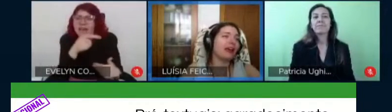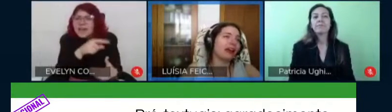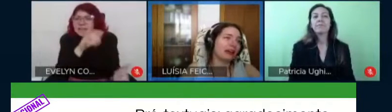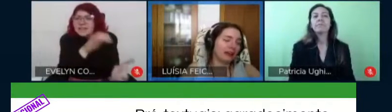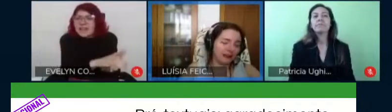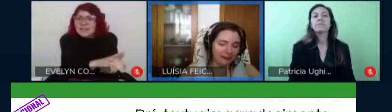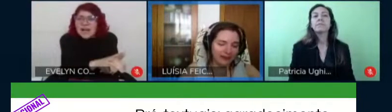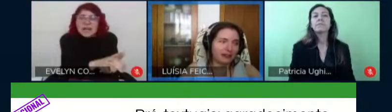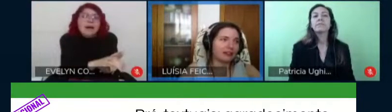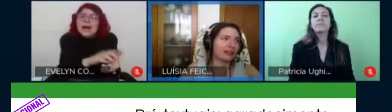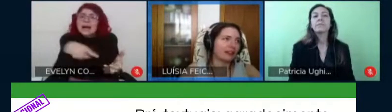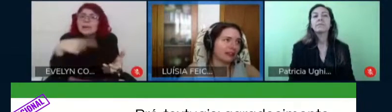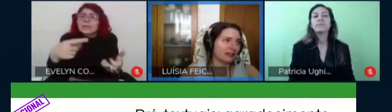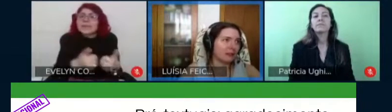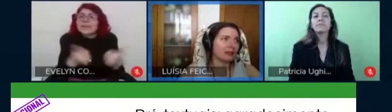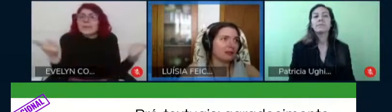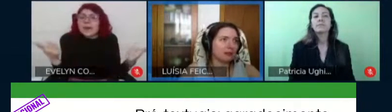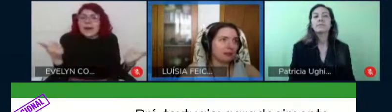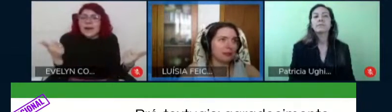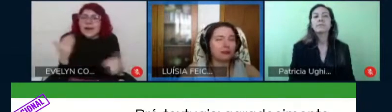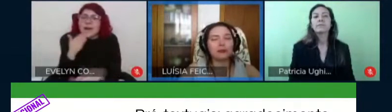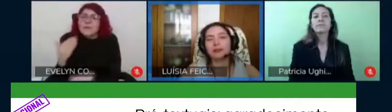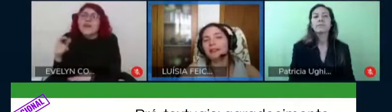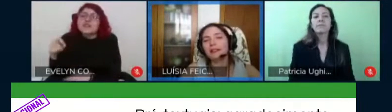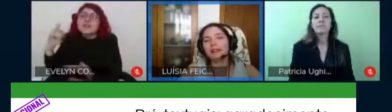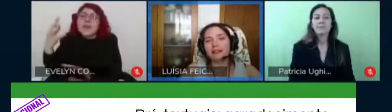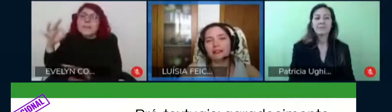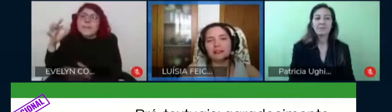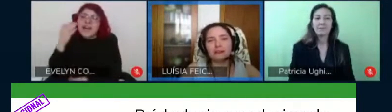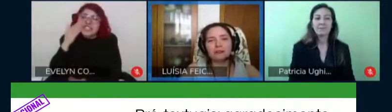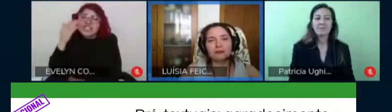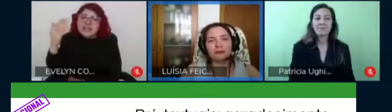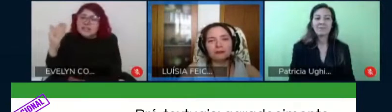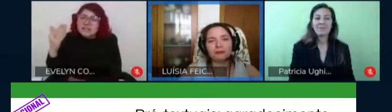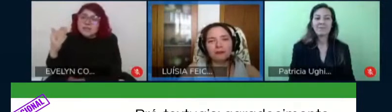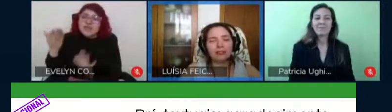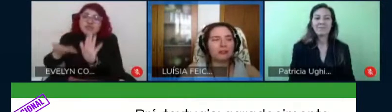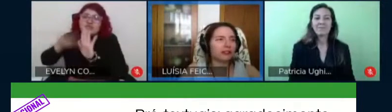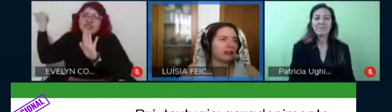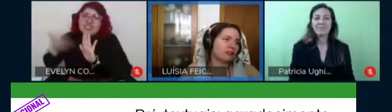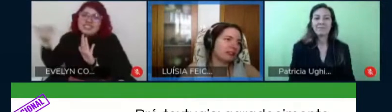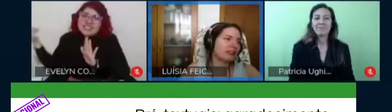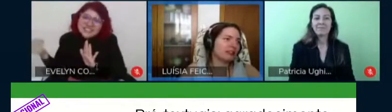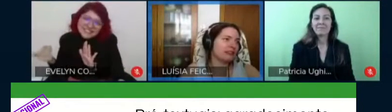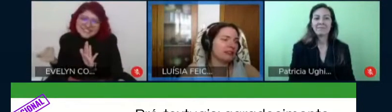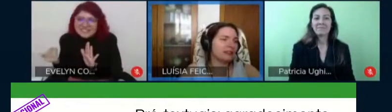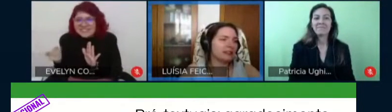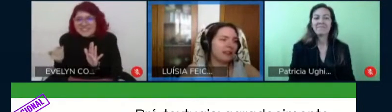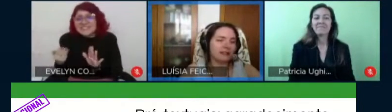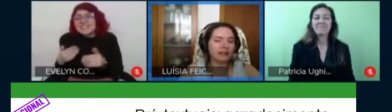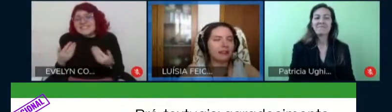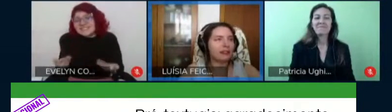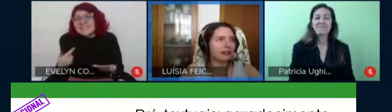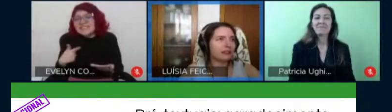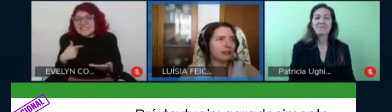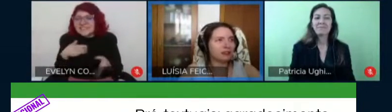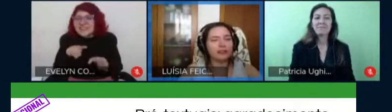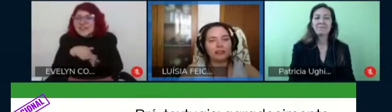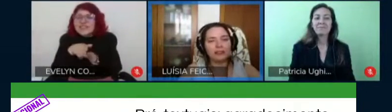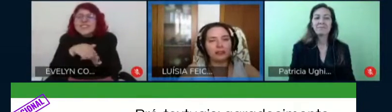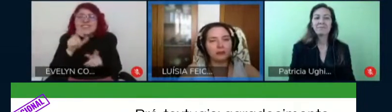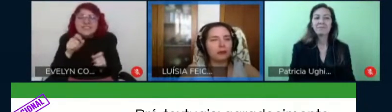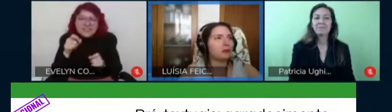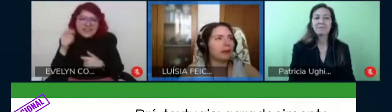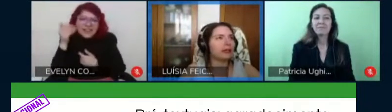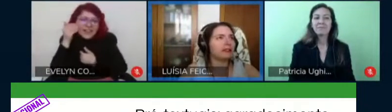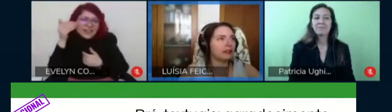tire a página de agradecimento à pessoa. Então, eu aconselho às vezes as